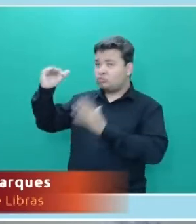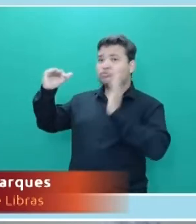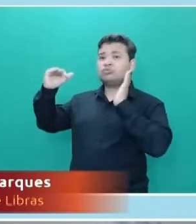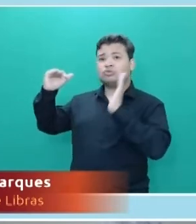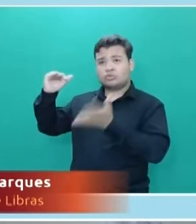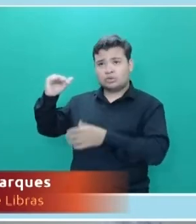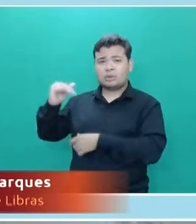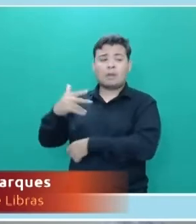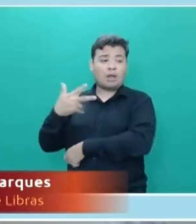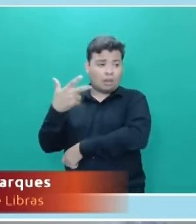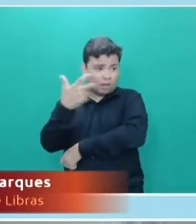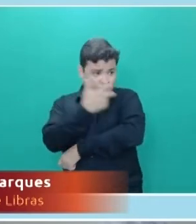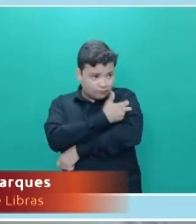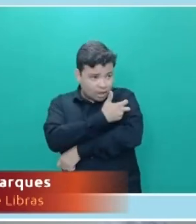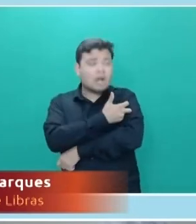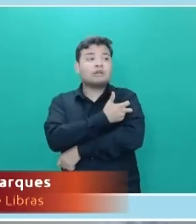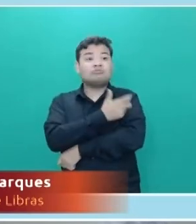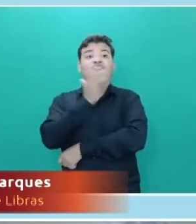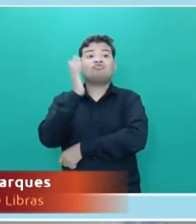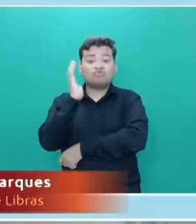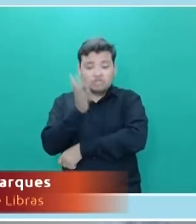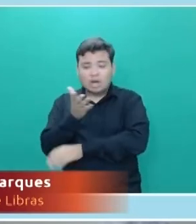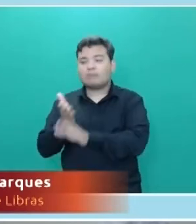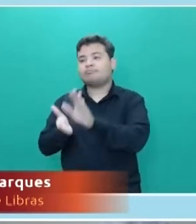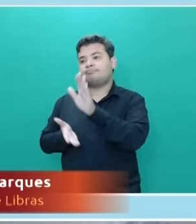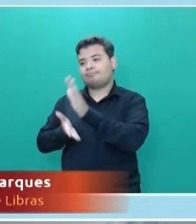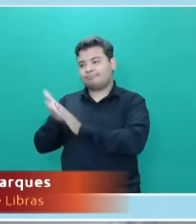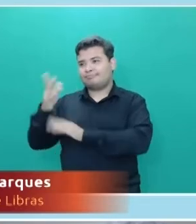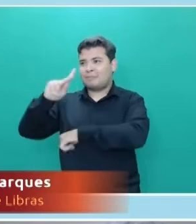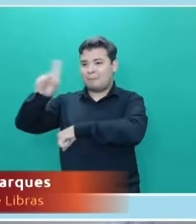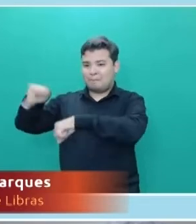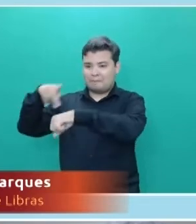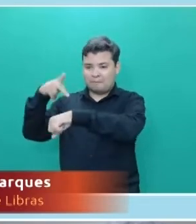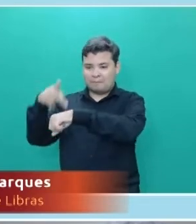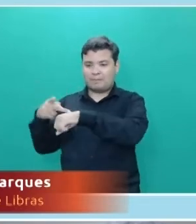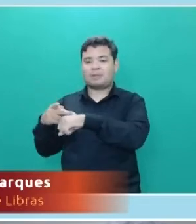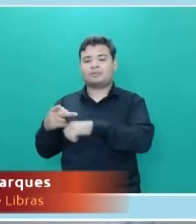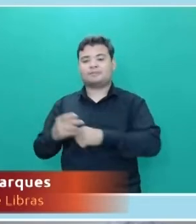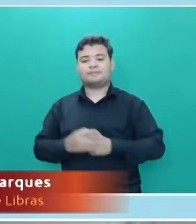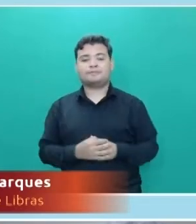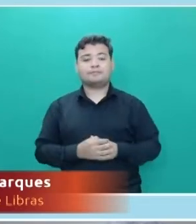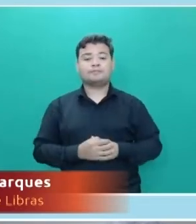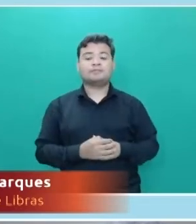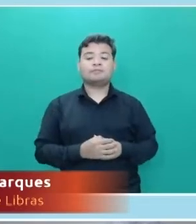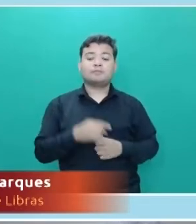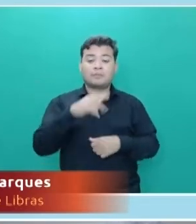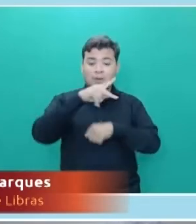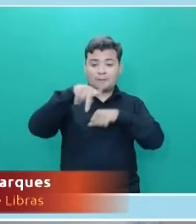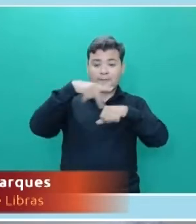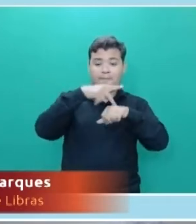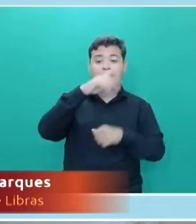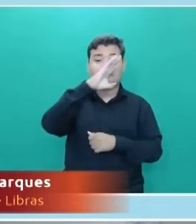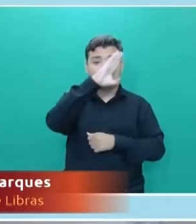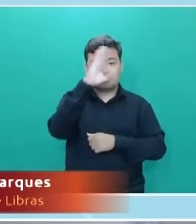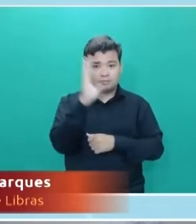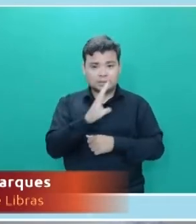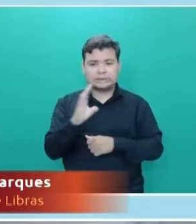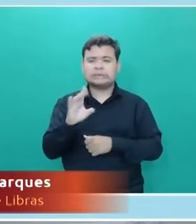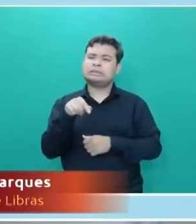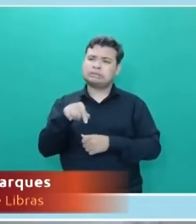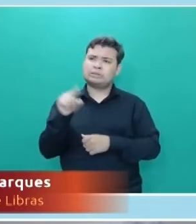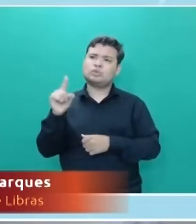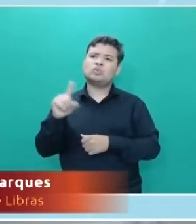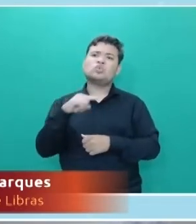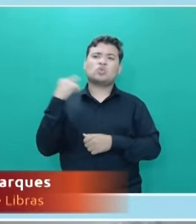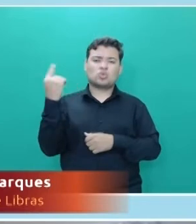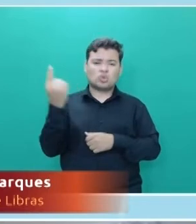para esses países de área de risco maior. Então, no Brasil, né, como nós, depois da